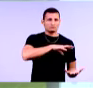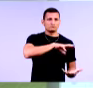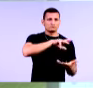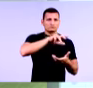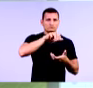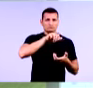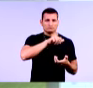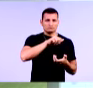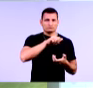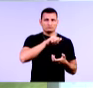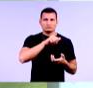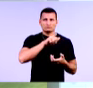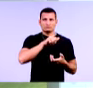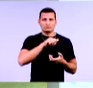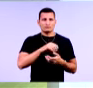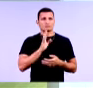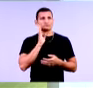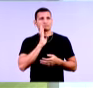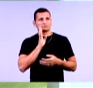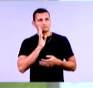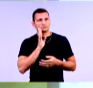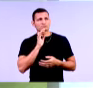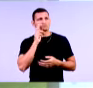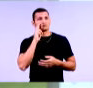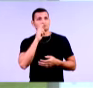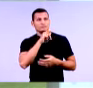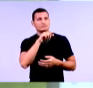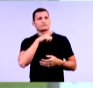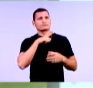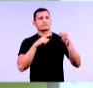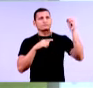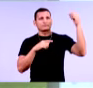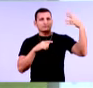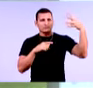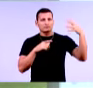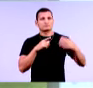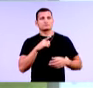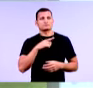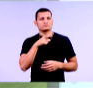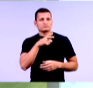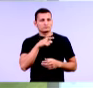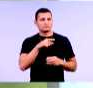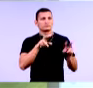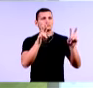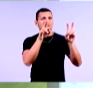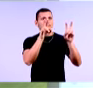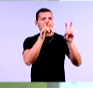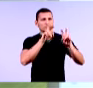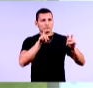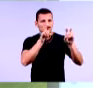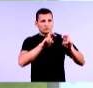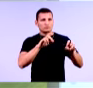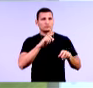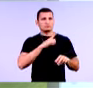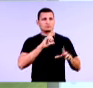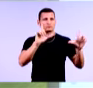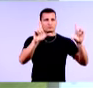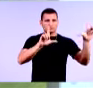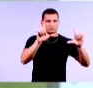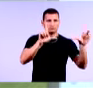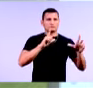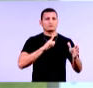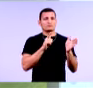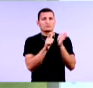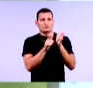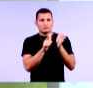nossa volta e falar, olha, que legal, aqui nós temos uma lâmpada, aqui nós temos um monitor, uma televisão, nós temos um pedaço de papel. Eu